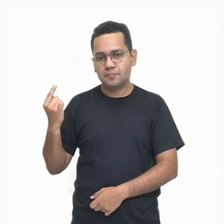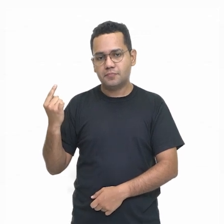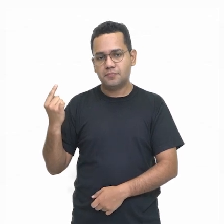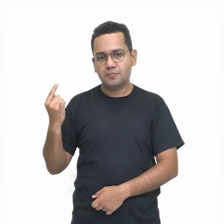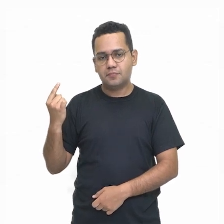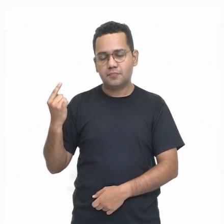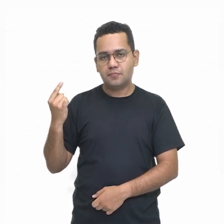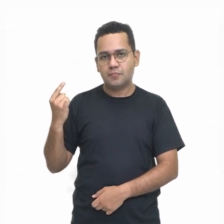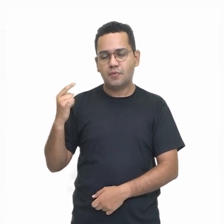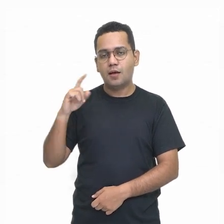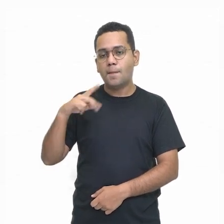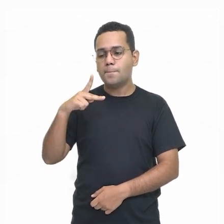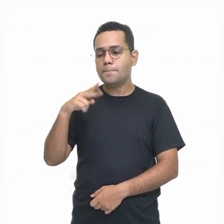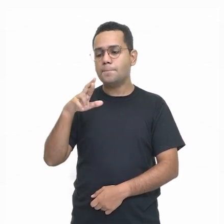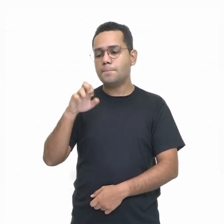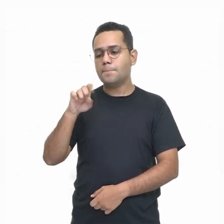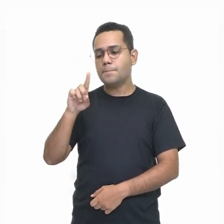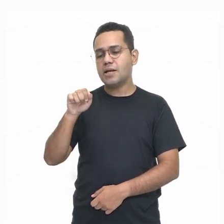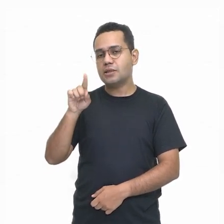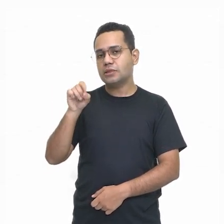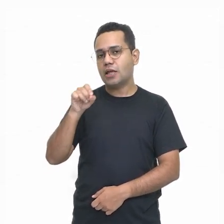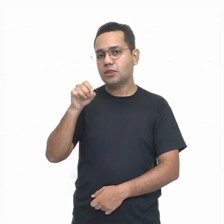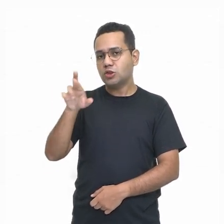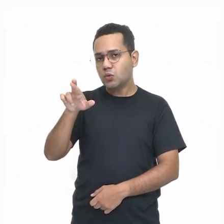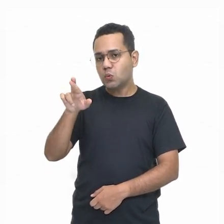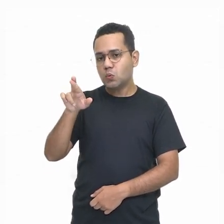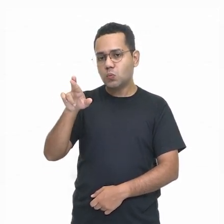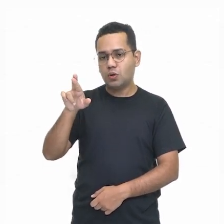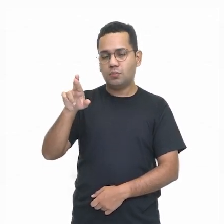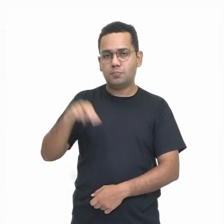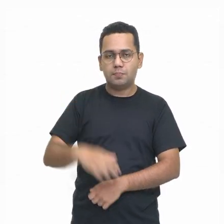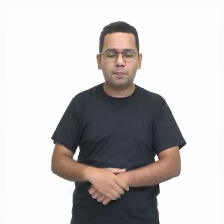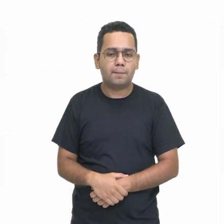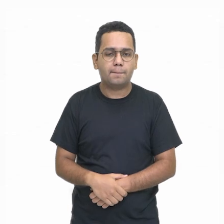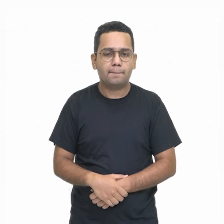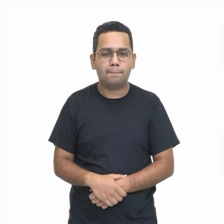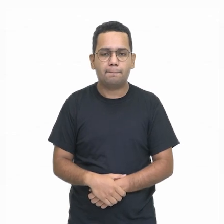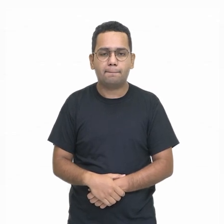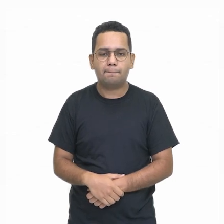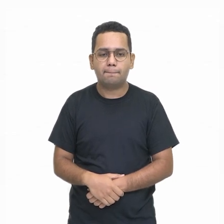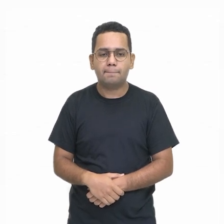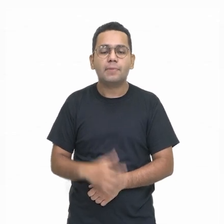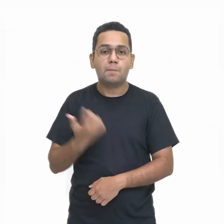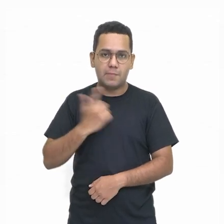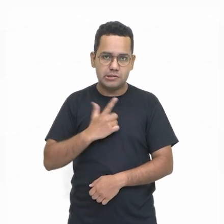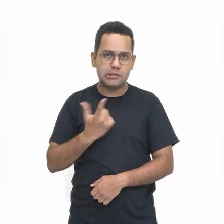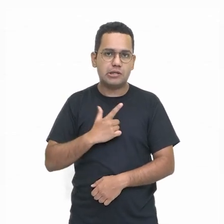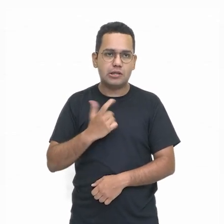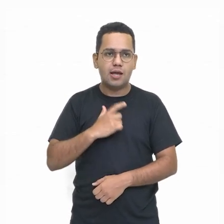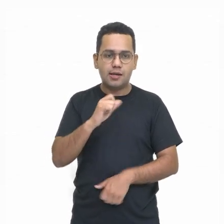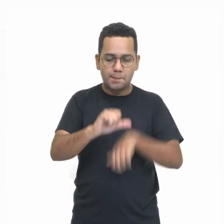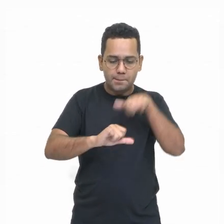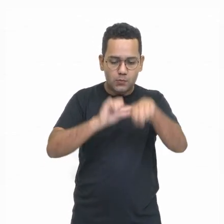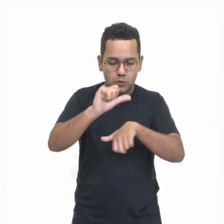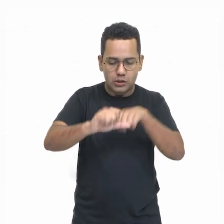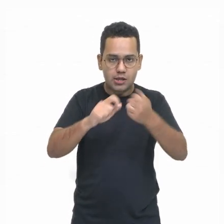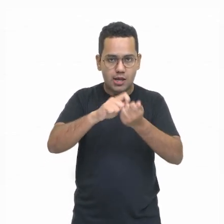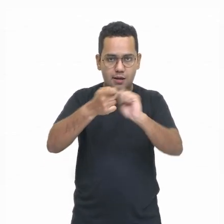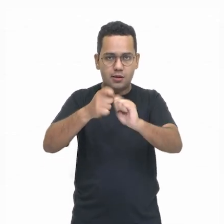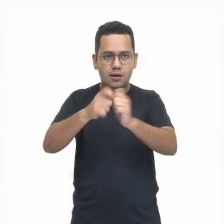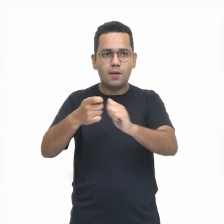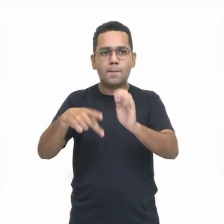de topo, está lá no topo. Então, ocorre assim essa transferência de energia e também